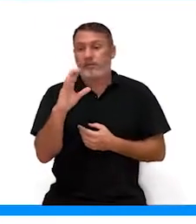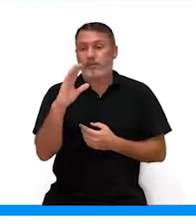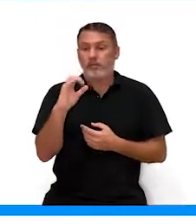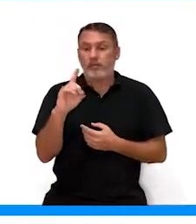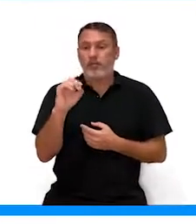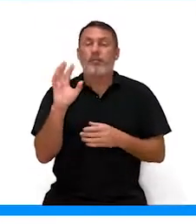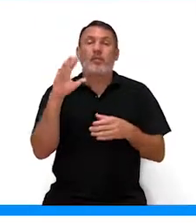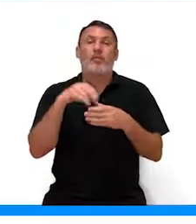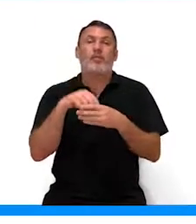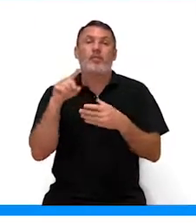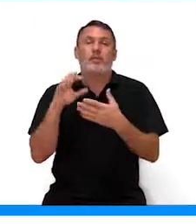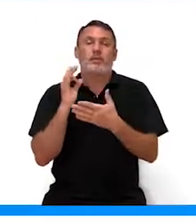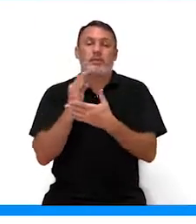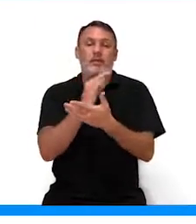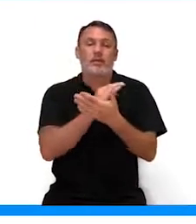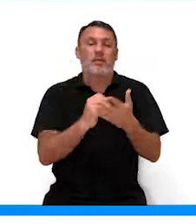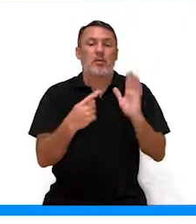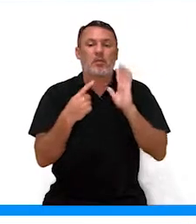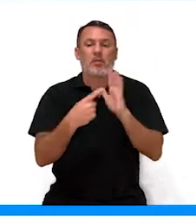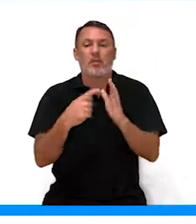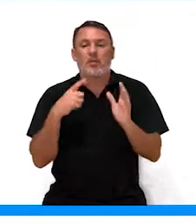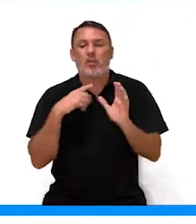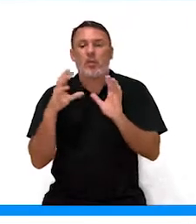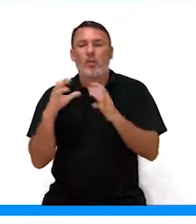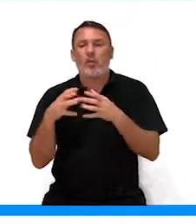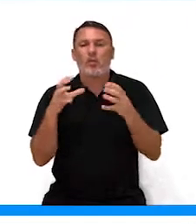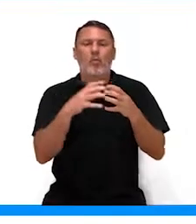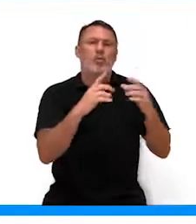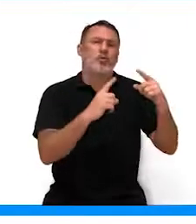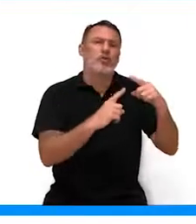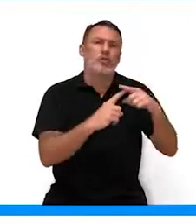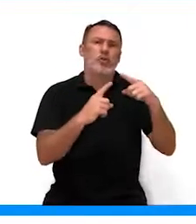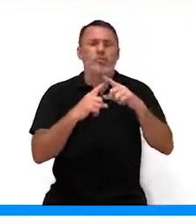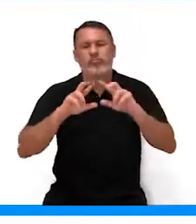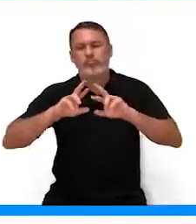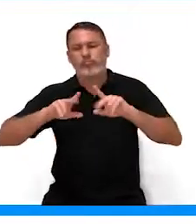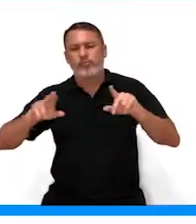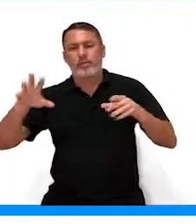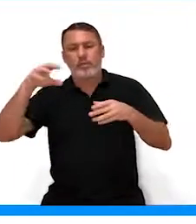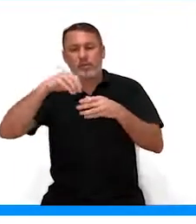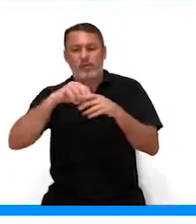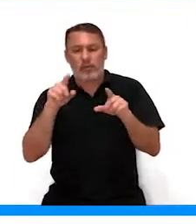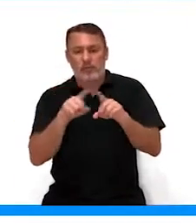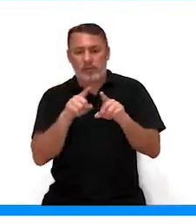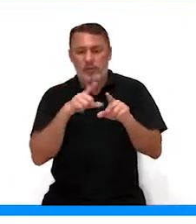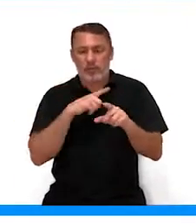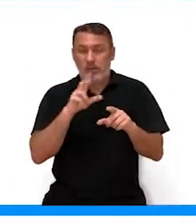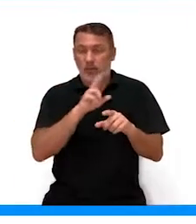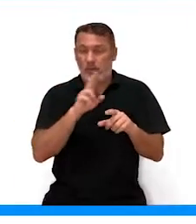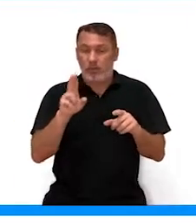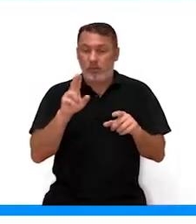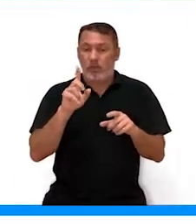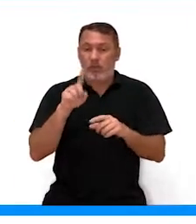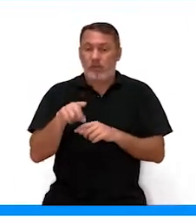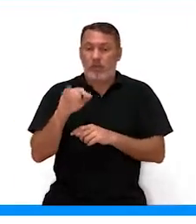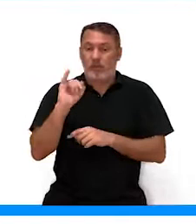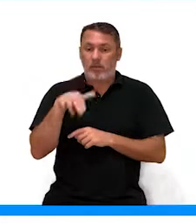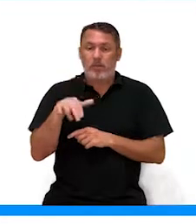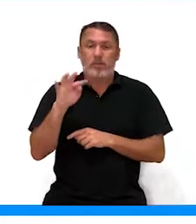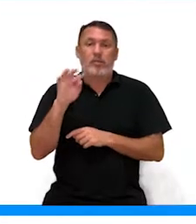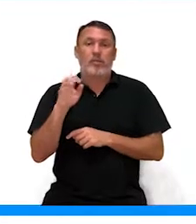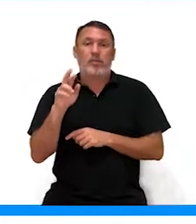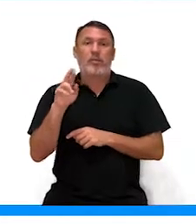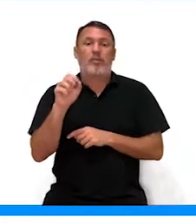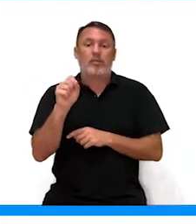Então, os tecidos, eles são formados por células que apresentam formas e funções variadas. Além dessas células,